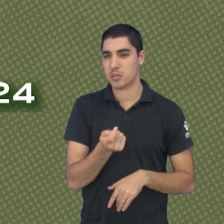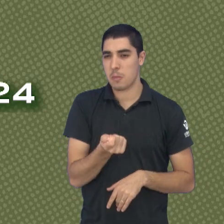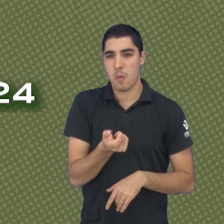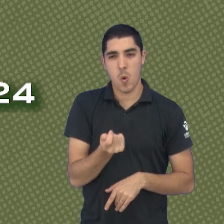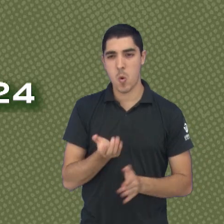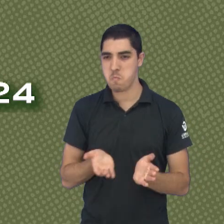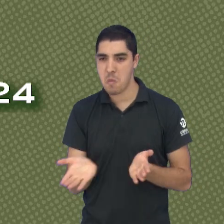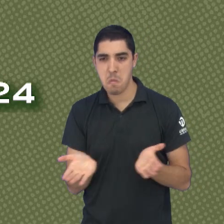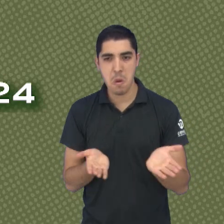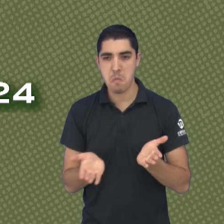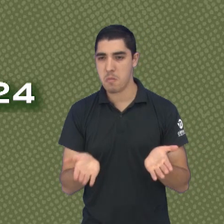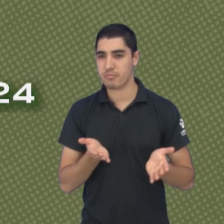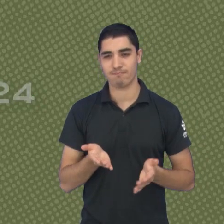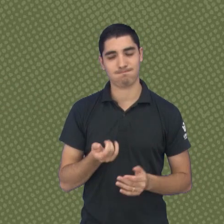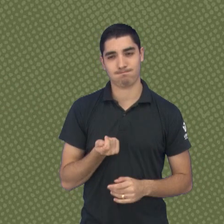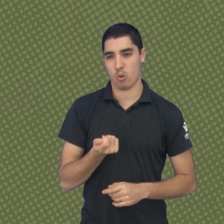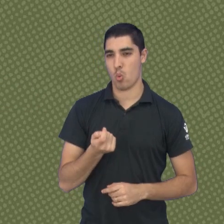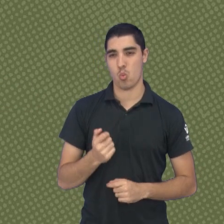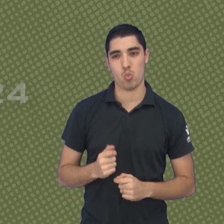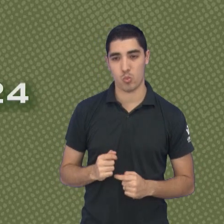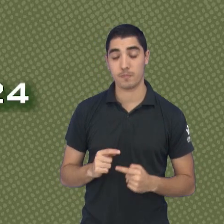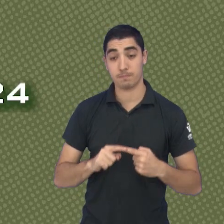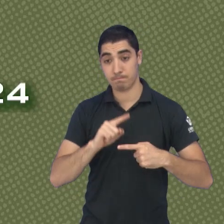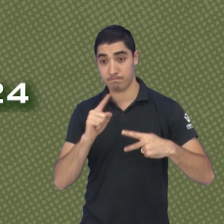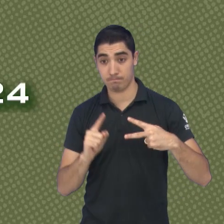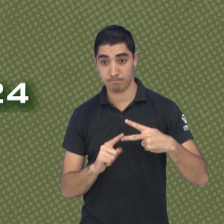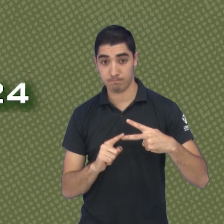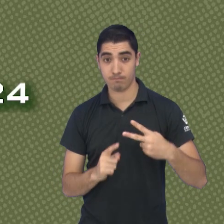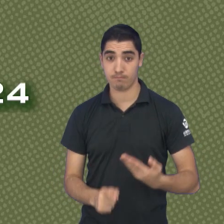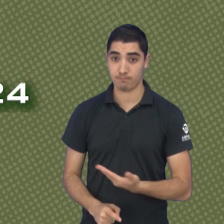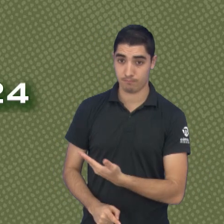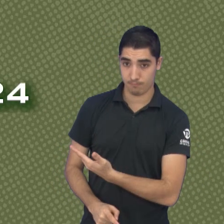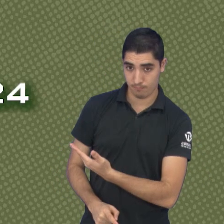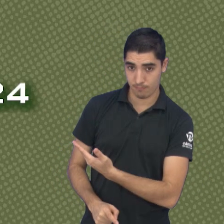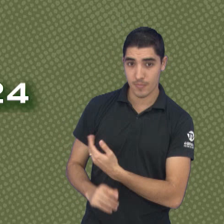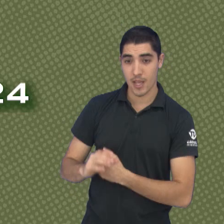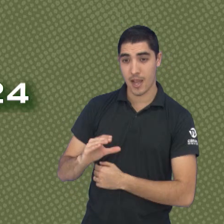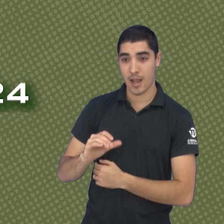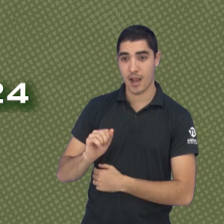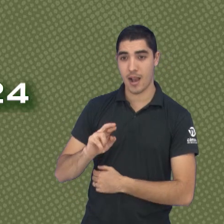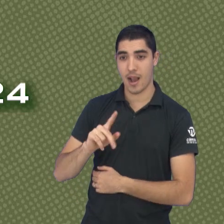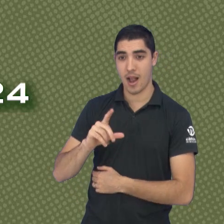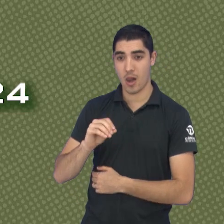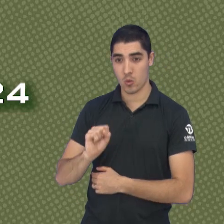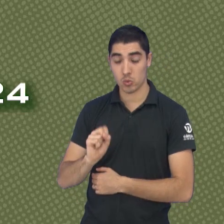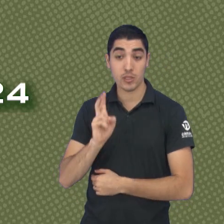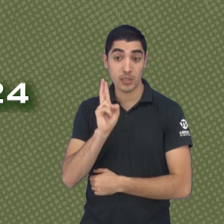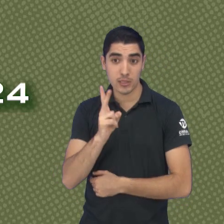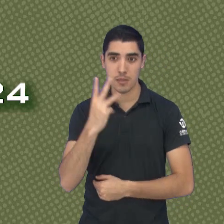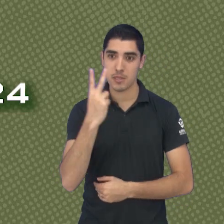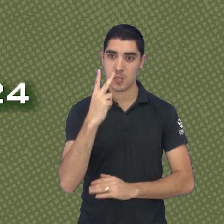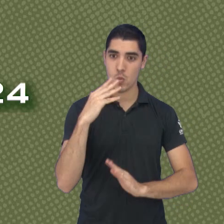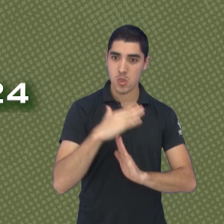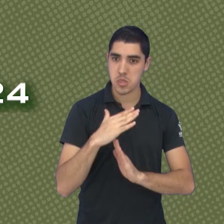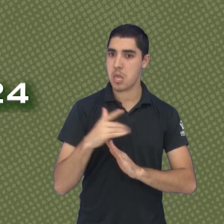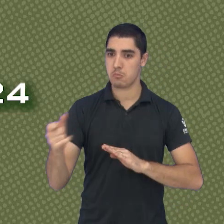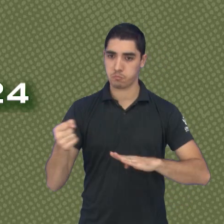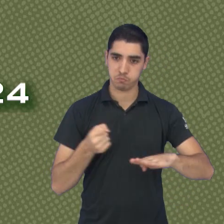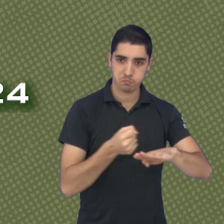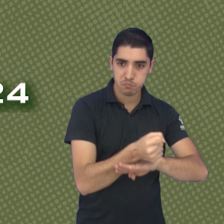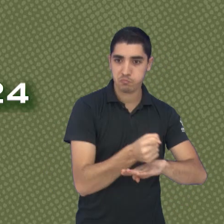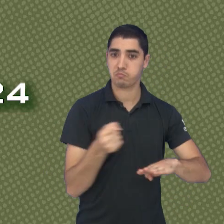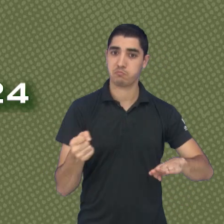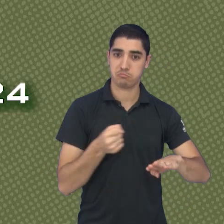conseguiu entregar ofensivamente. Carlos Alberto sempre foi utilizado na segunda etapa dos jogos, mas